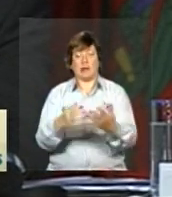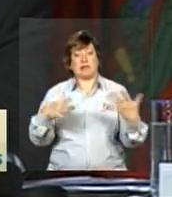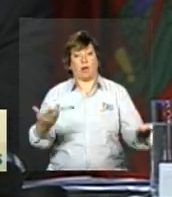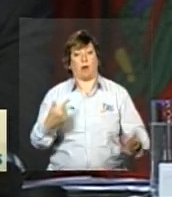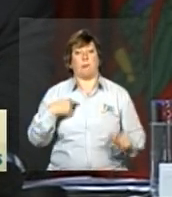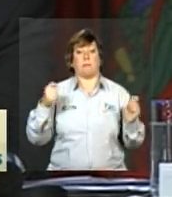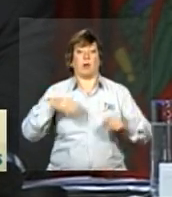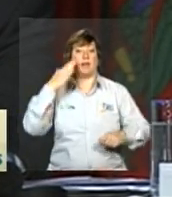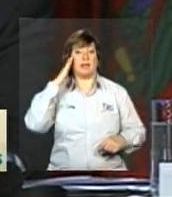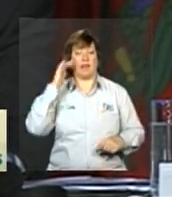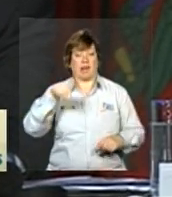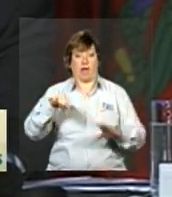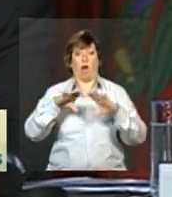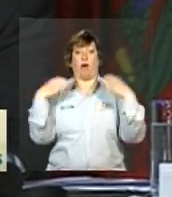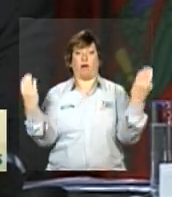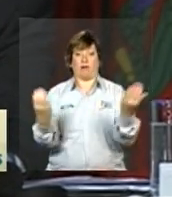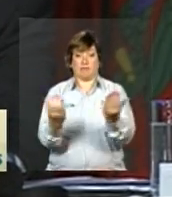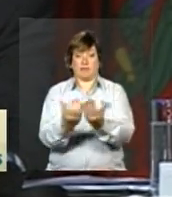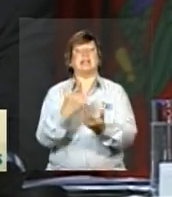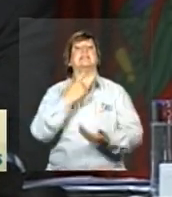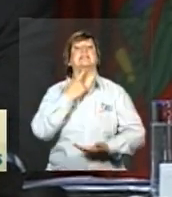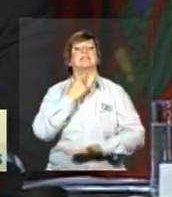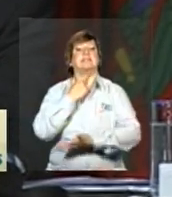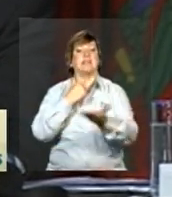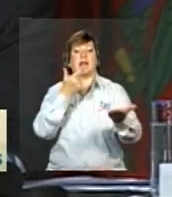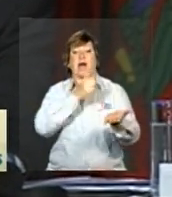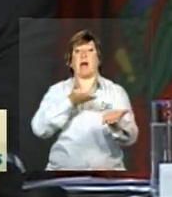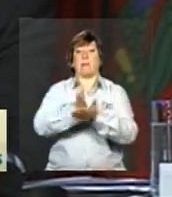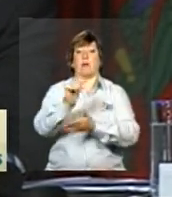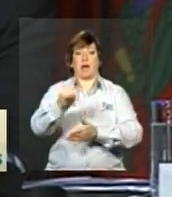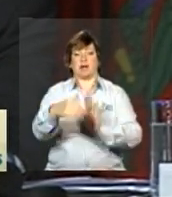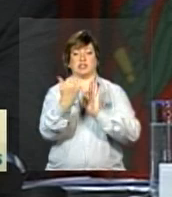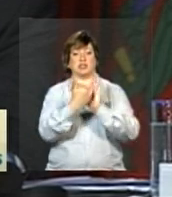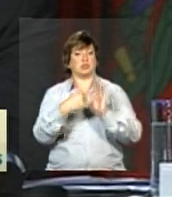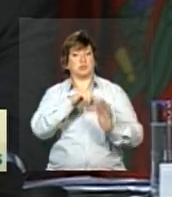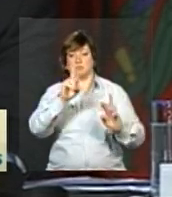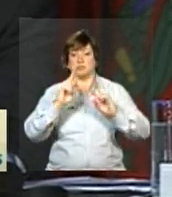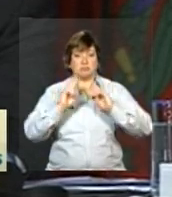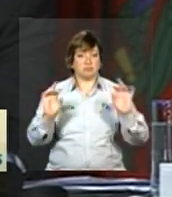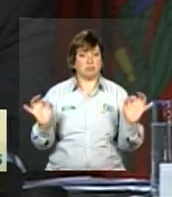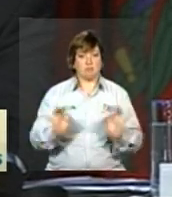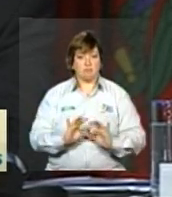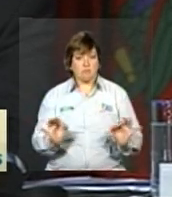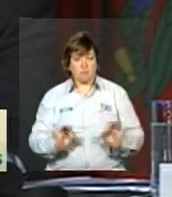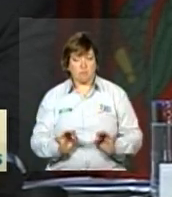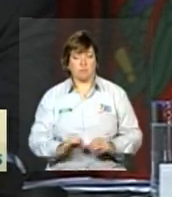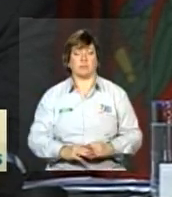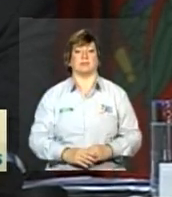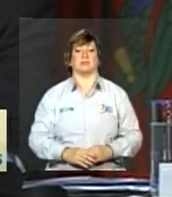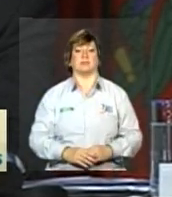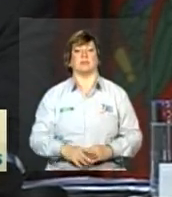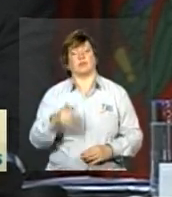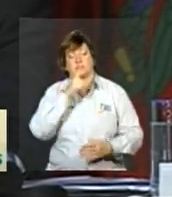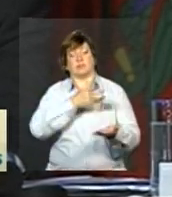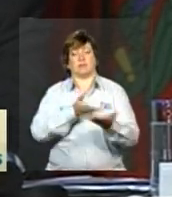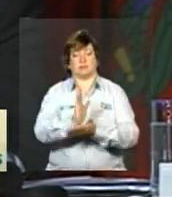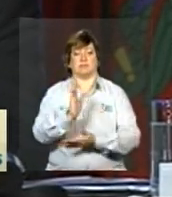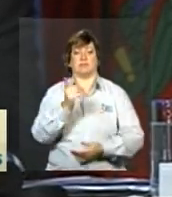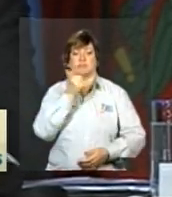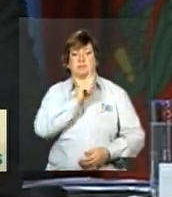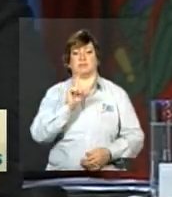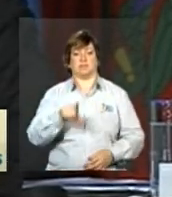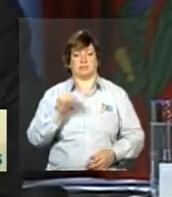que a conferência deseja aprovar essa agenda, não ouço nenhuma objeção, está